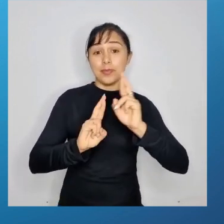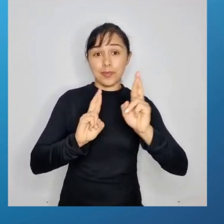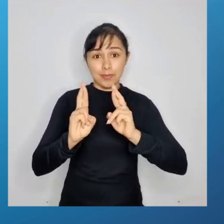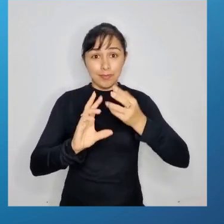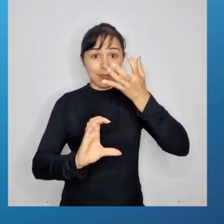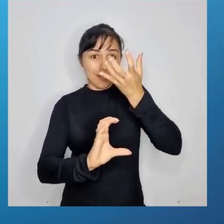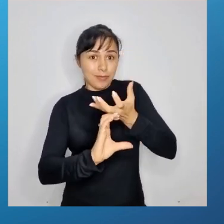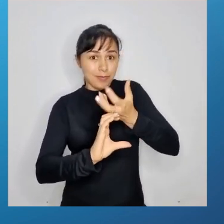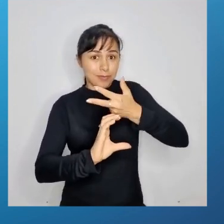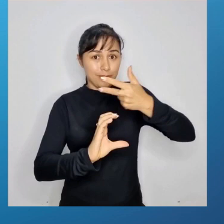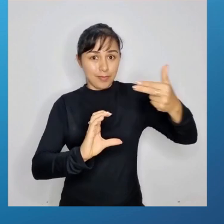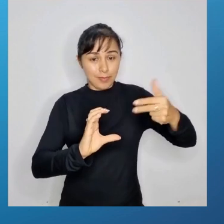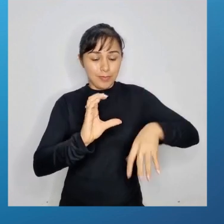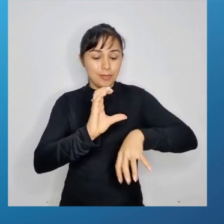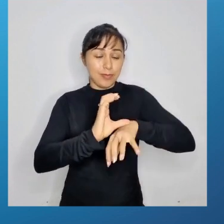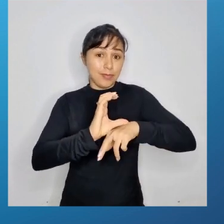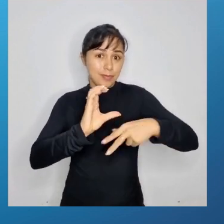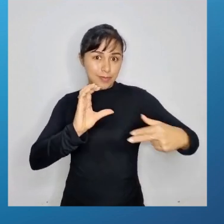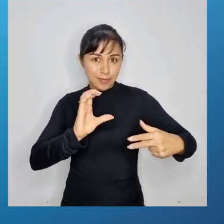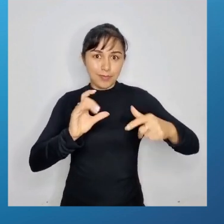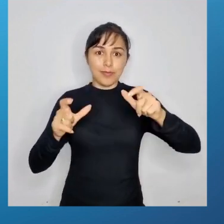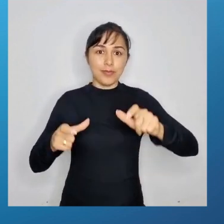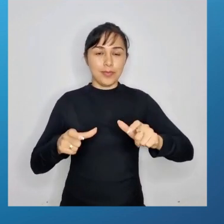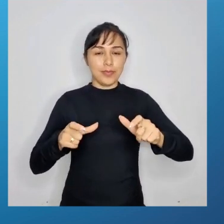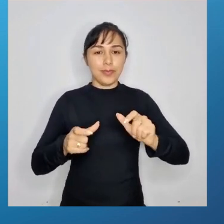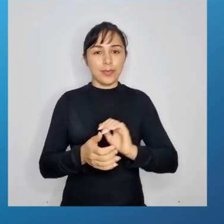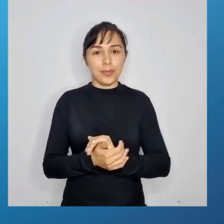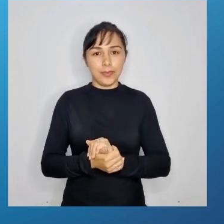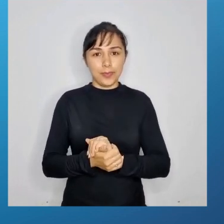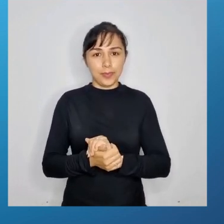à flora e à fauna específicas.